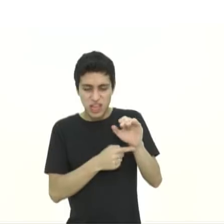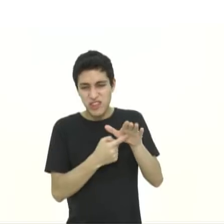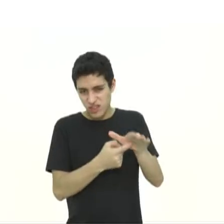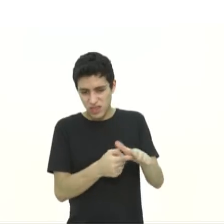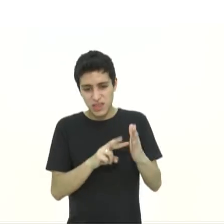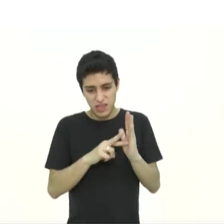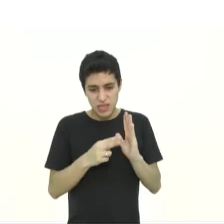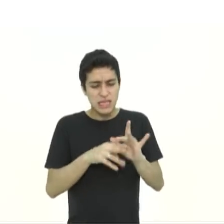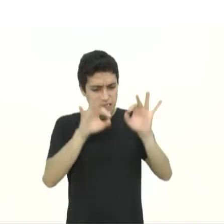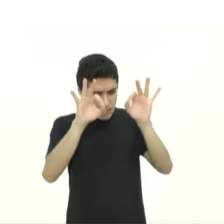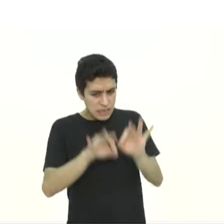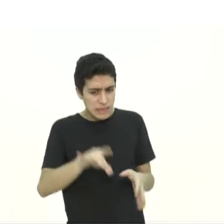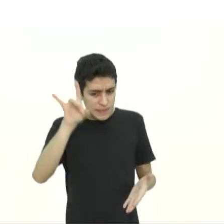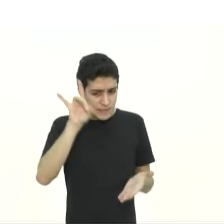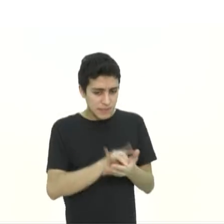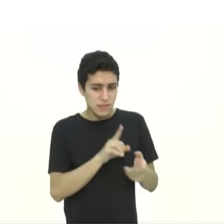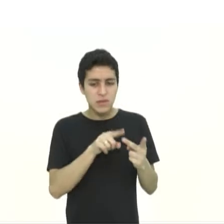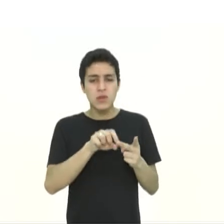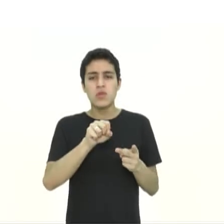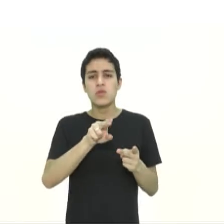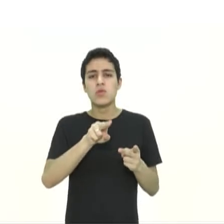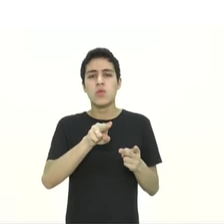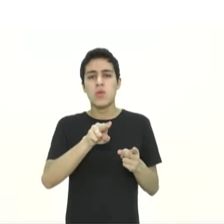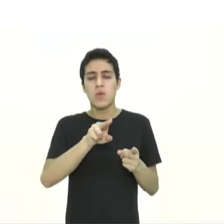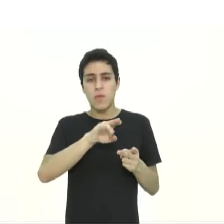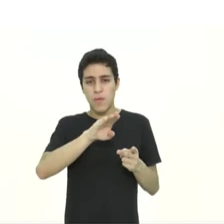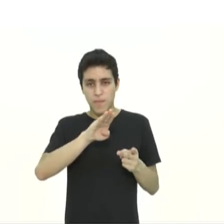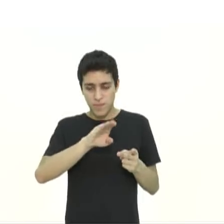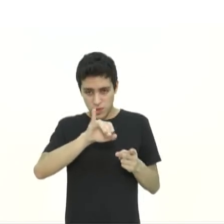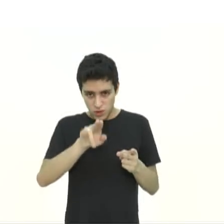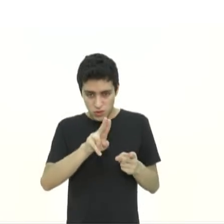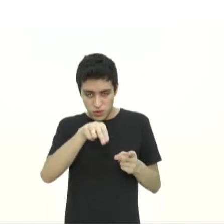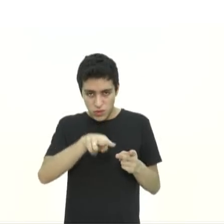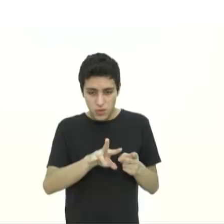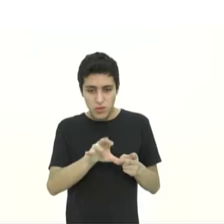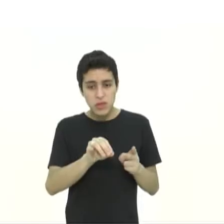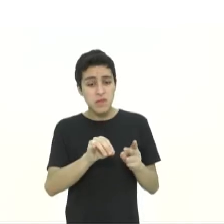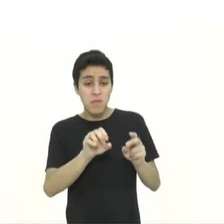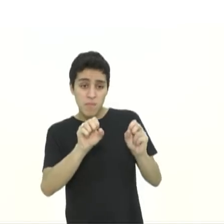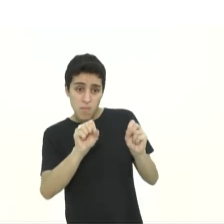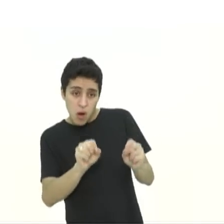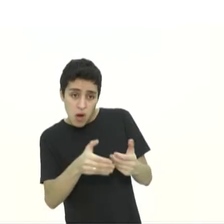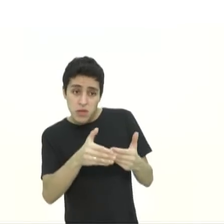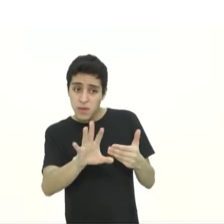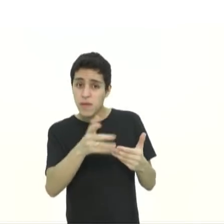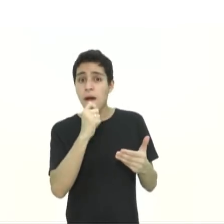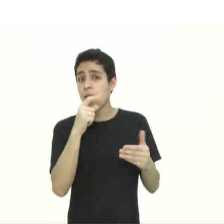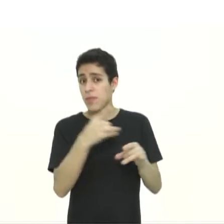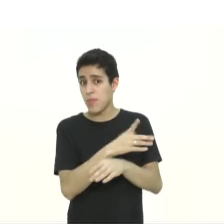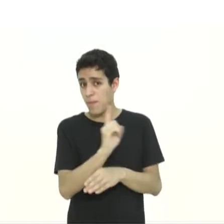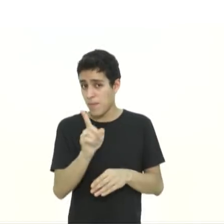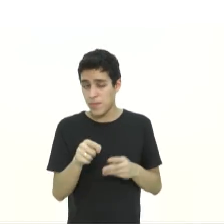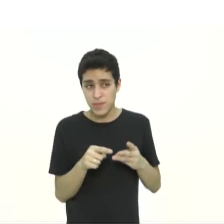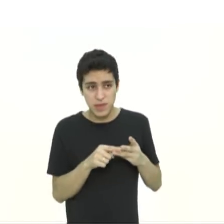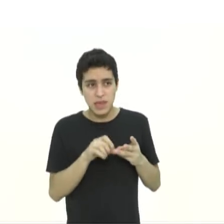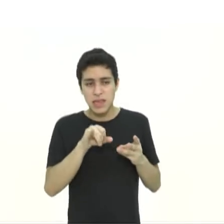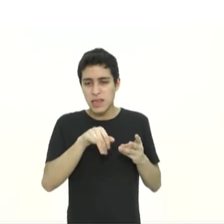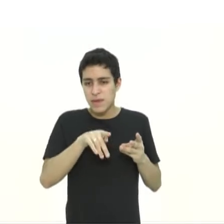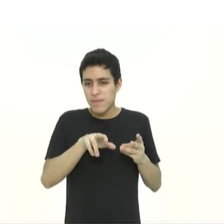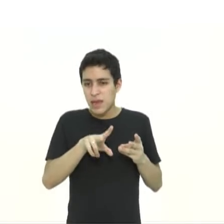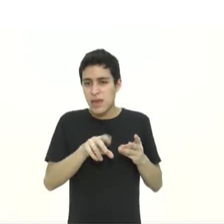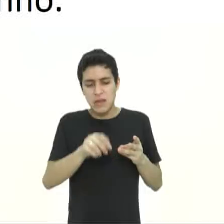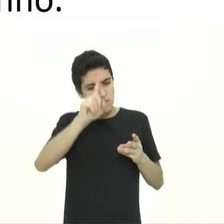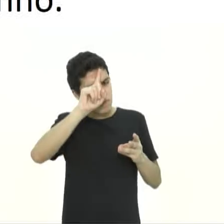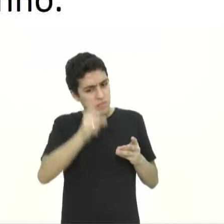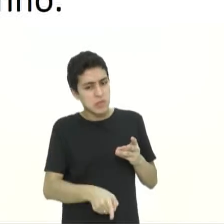uma ação certa e real. Subjuntivo, que é uma ação possível, porém incerta, que ainda não foi realizada. E o imperativo, que